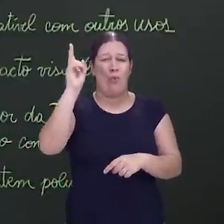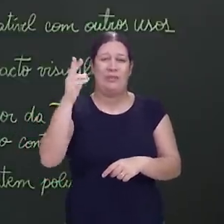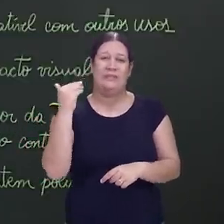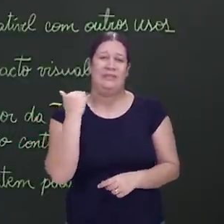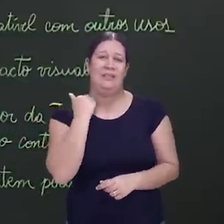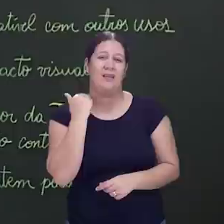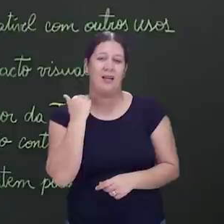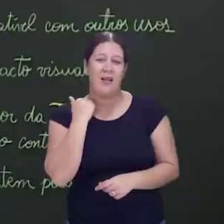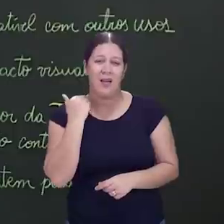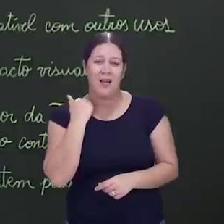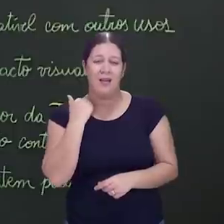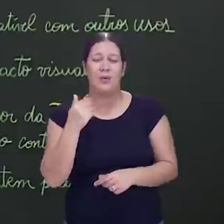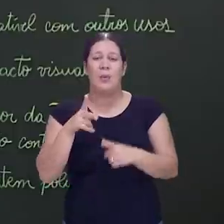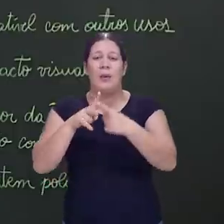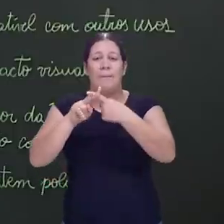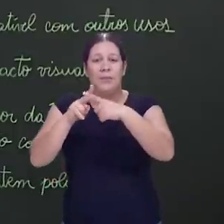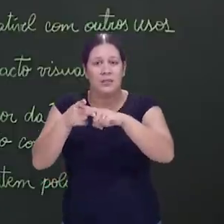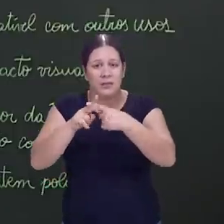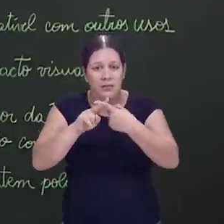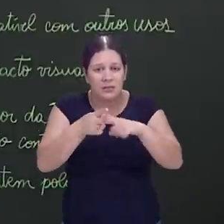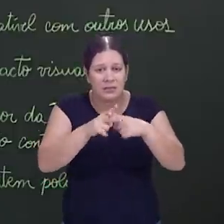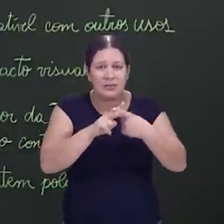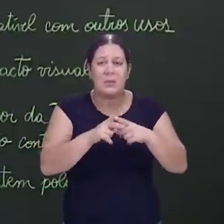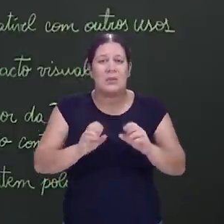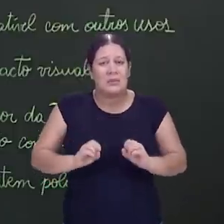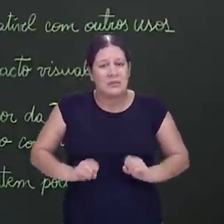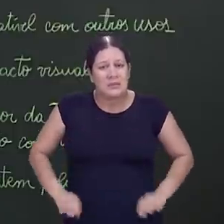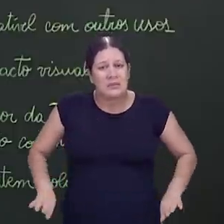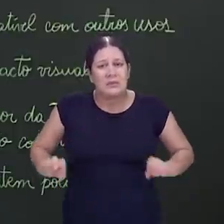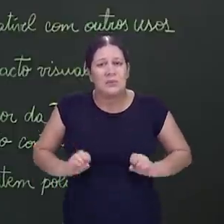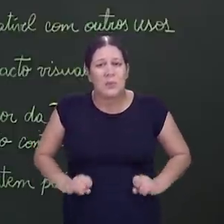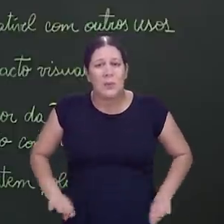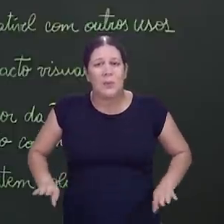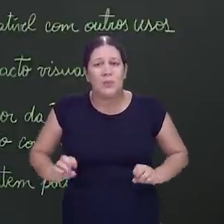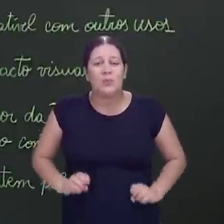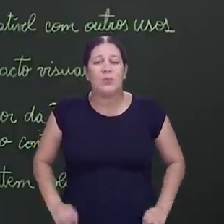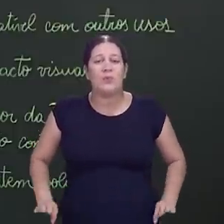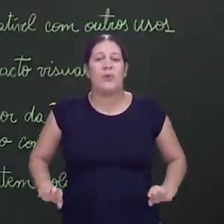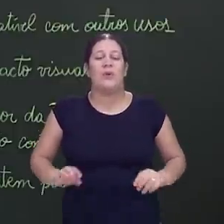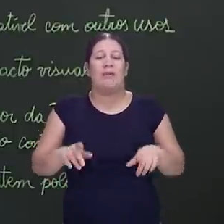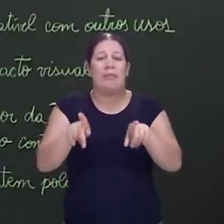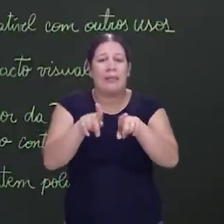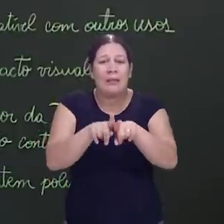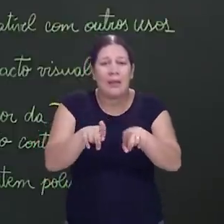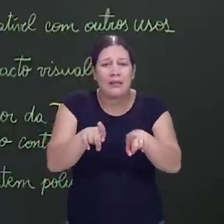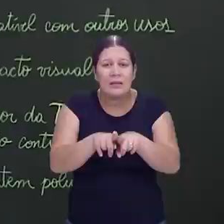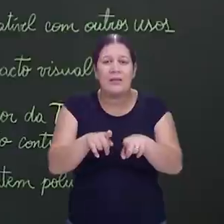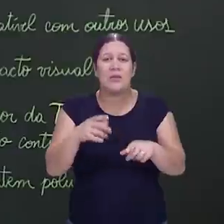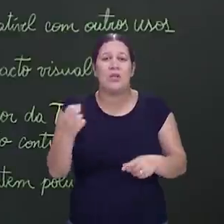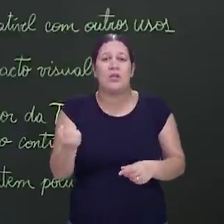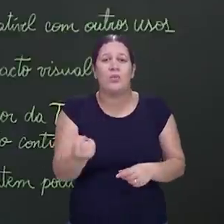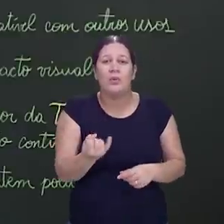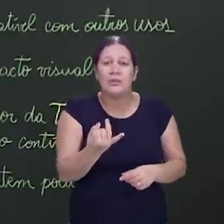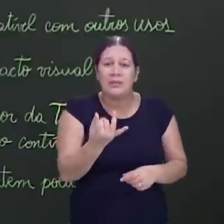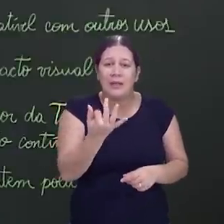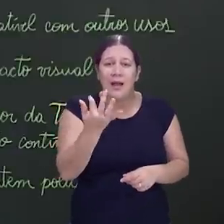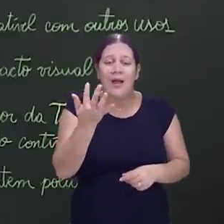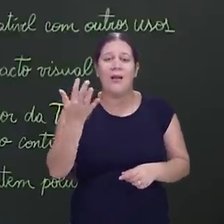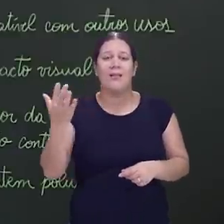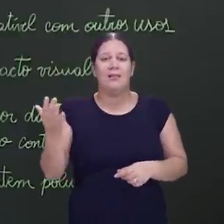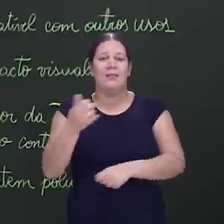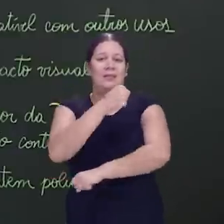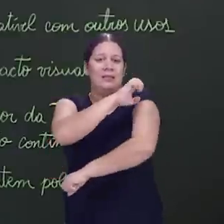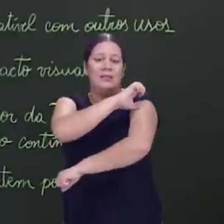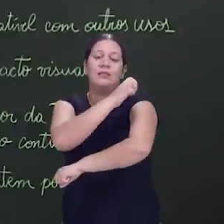a instalação, uma manutenção também custosa e que o produto final, ou seja, a quantidade de energia